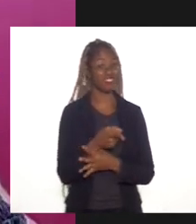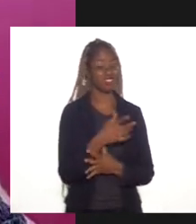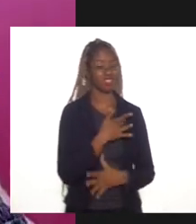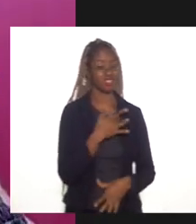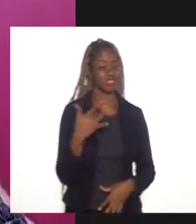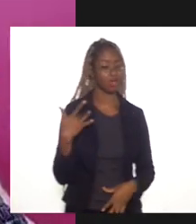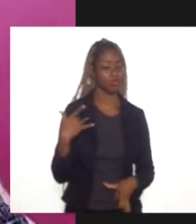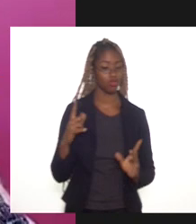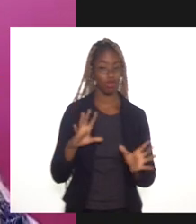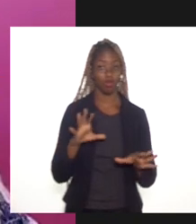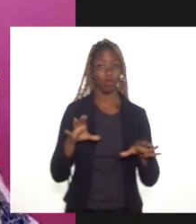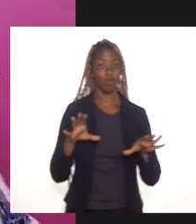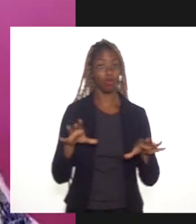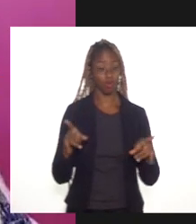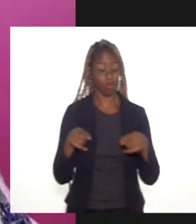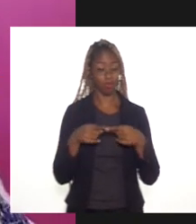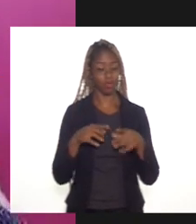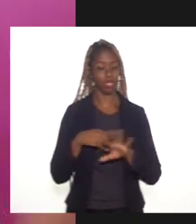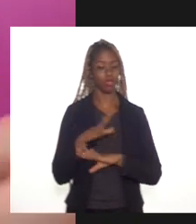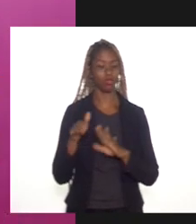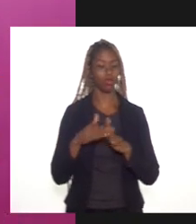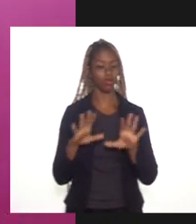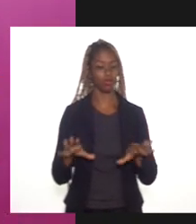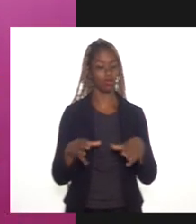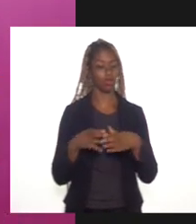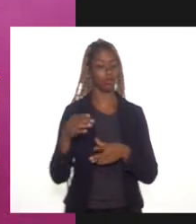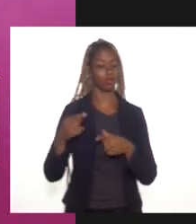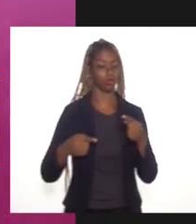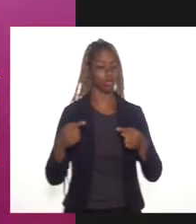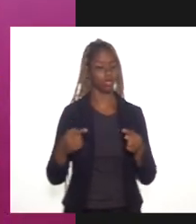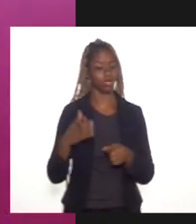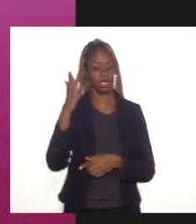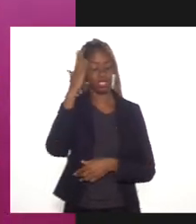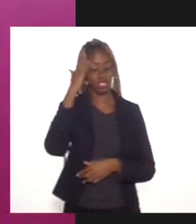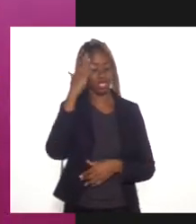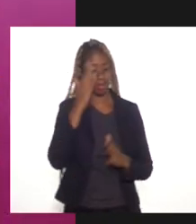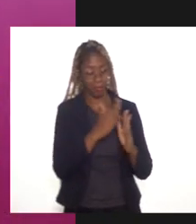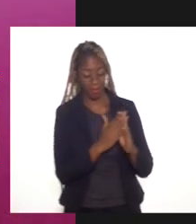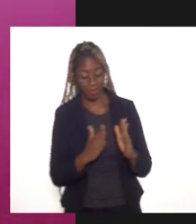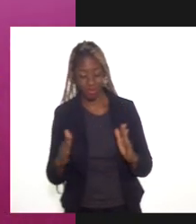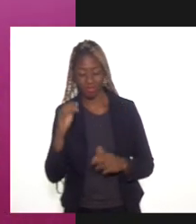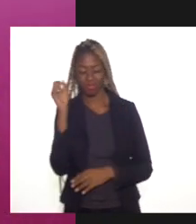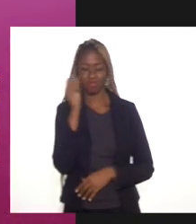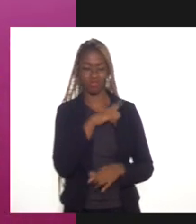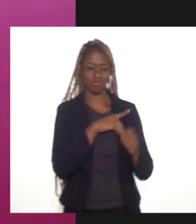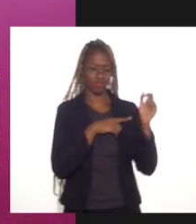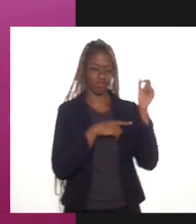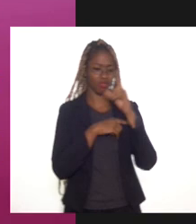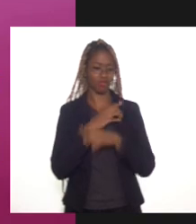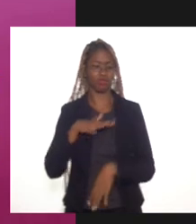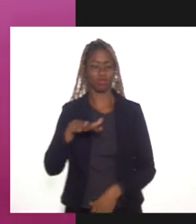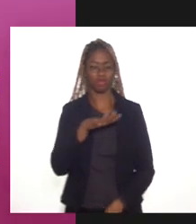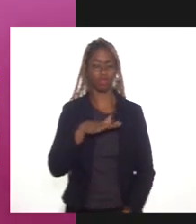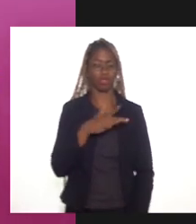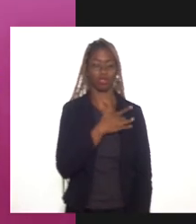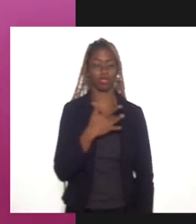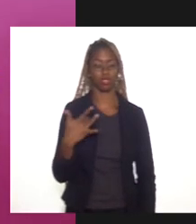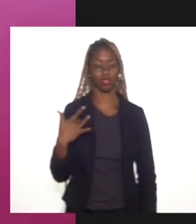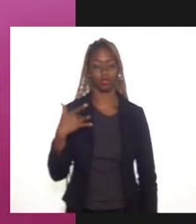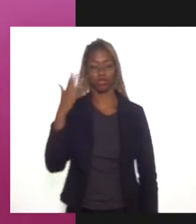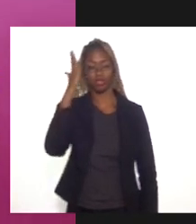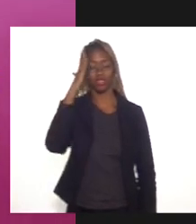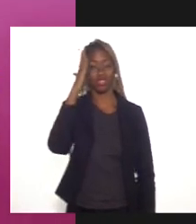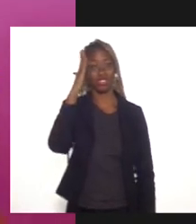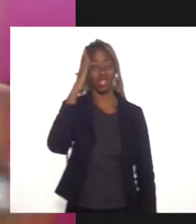partidos políticos. E a gente sabe que estamos vivendo um momento muito difícil na área da saúde. A gente sabe